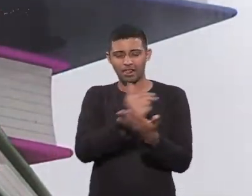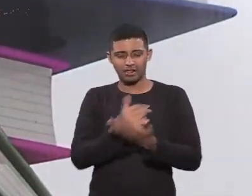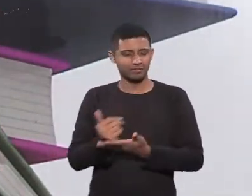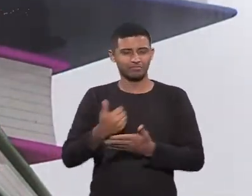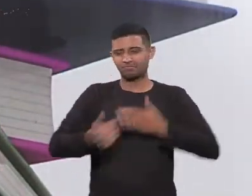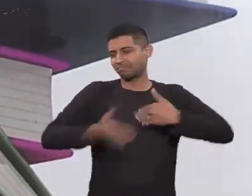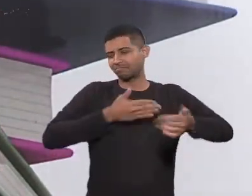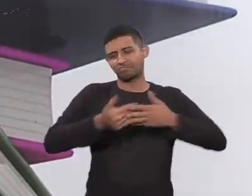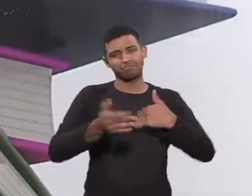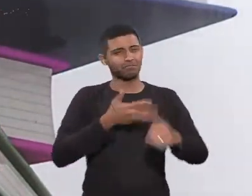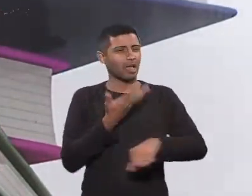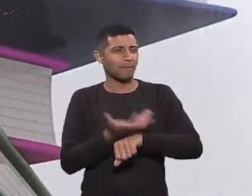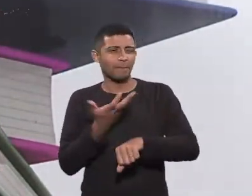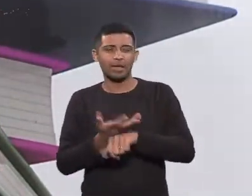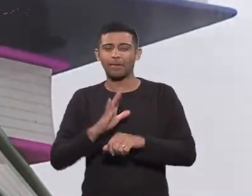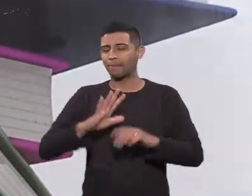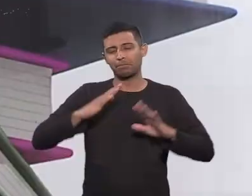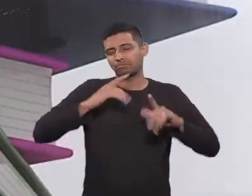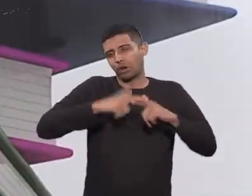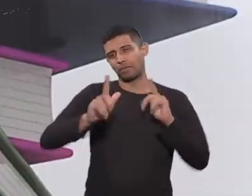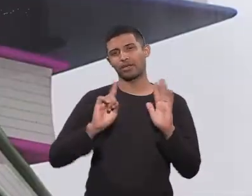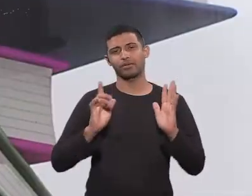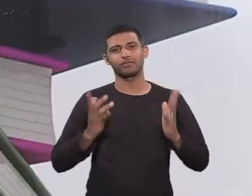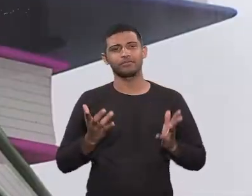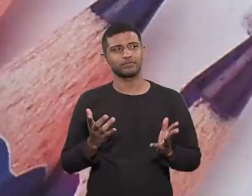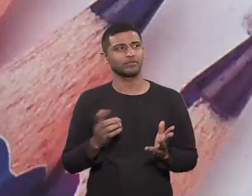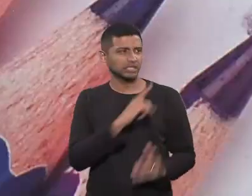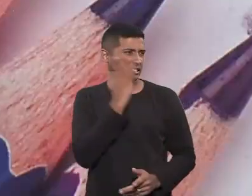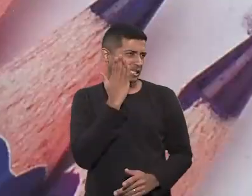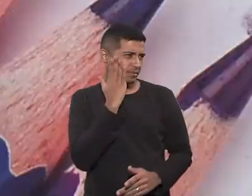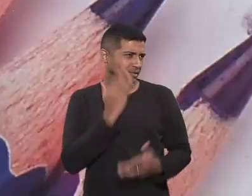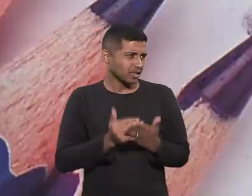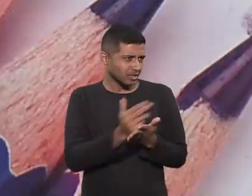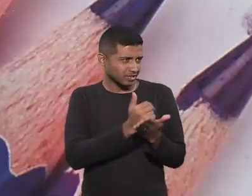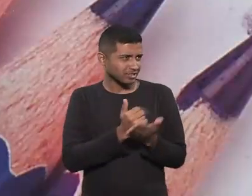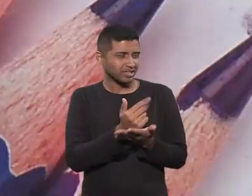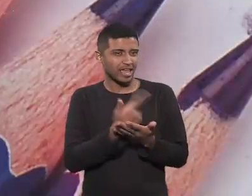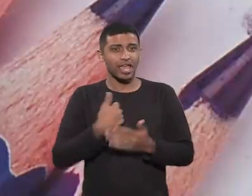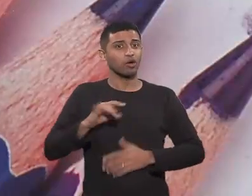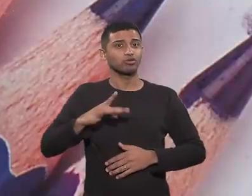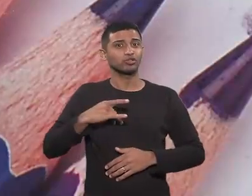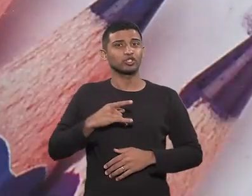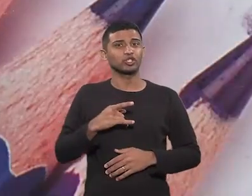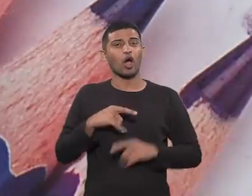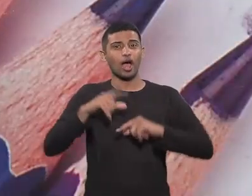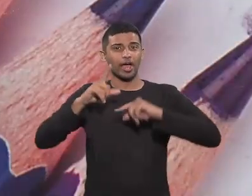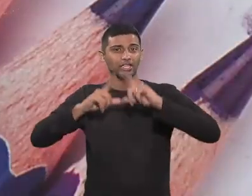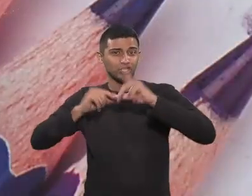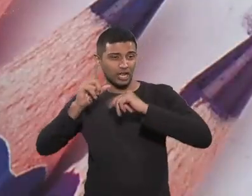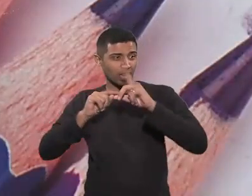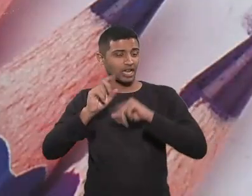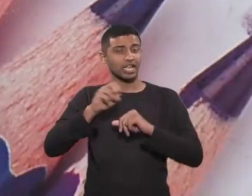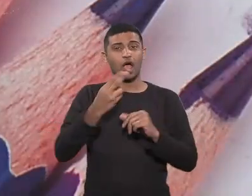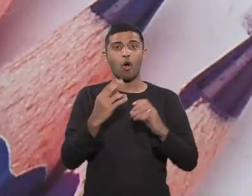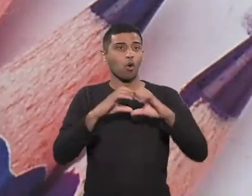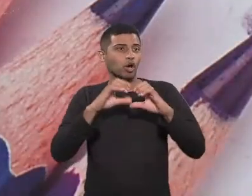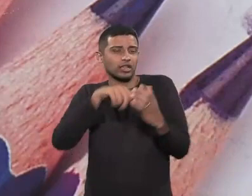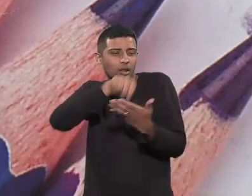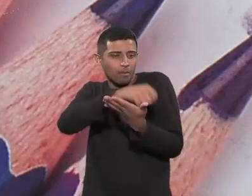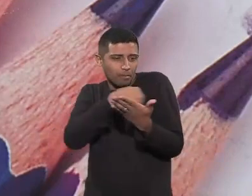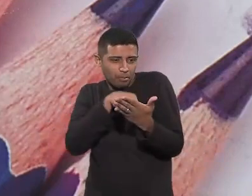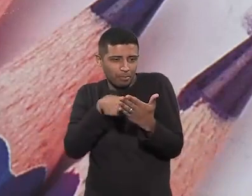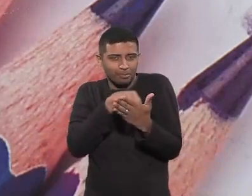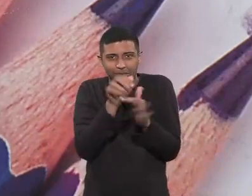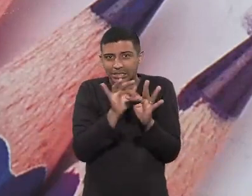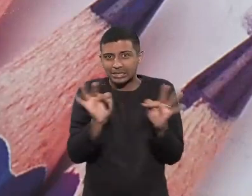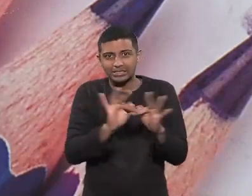né? Não importa qual é a matéria, mas tem Mas desenho. pelo menos você podia, você sabia desenhar. Eu ficava só na estrelinha no coração, porque até hoje eu só sei fazer